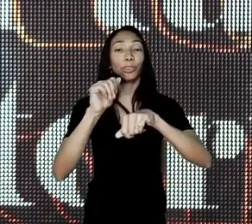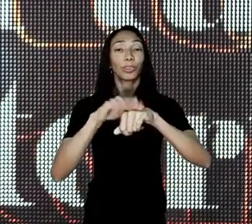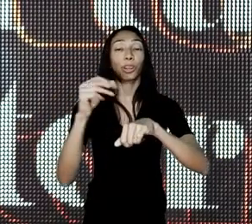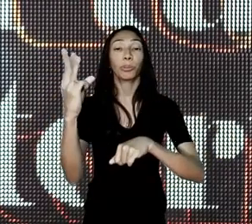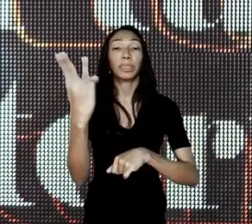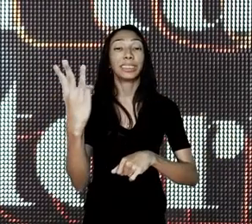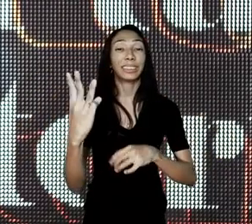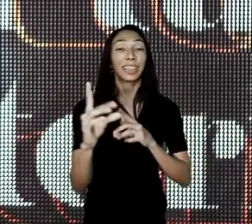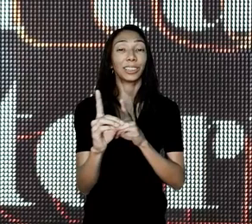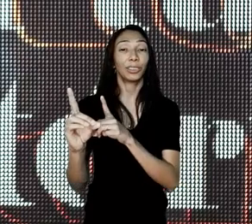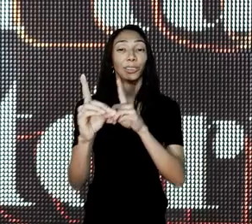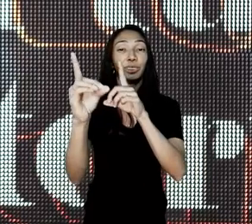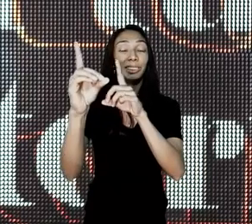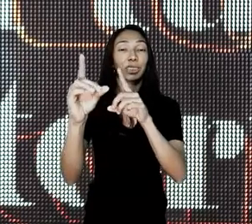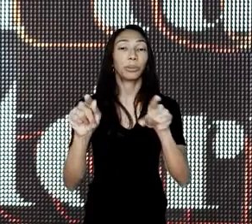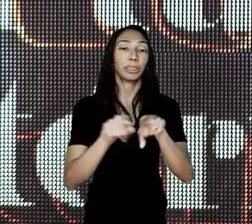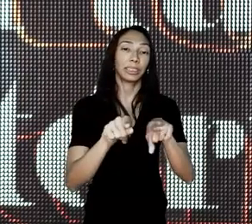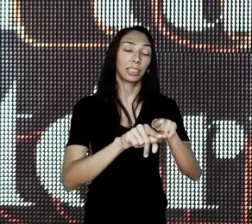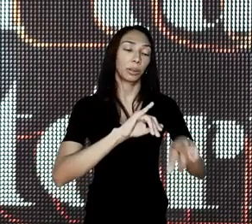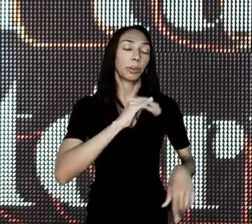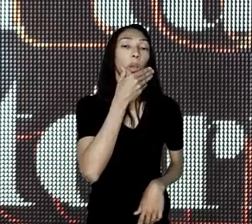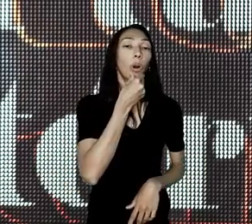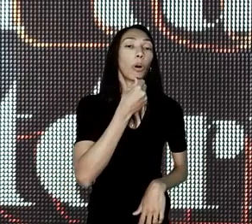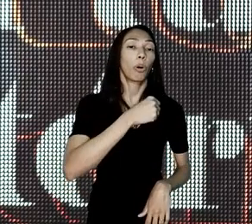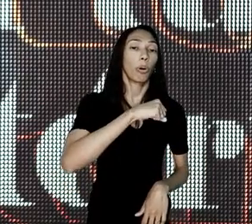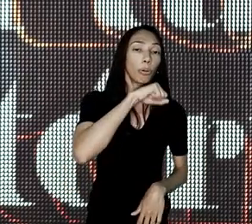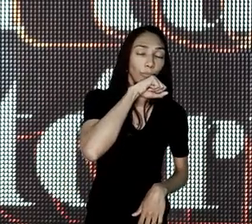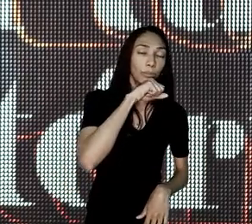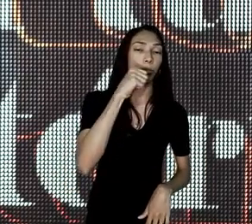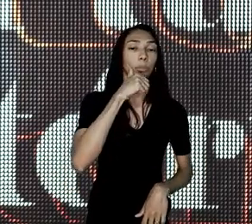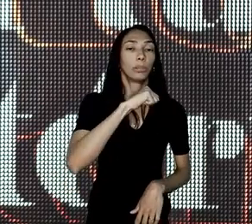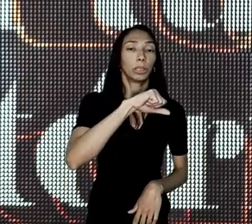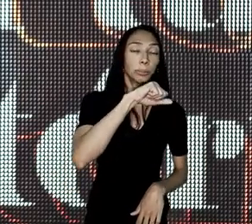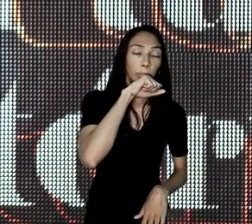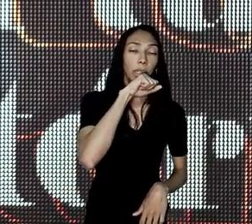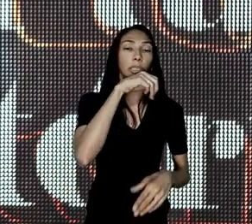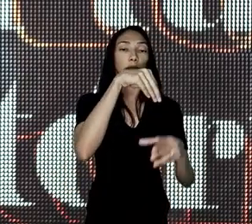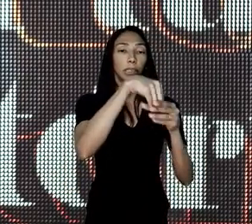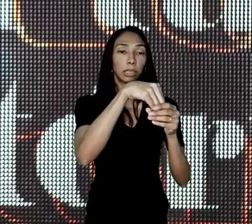três dos seus discípulos, o pai e a mãe, só aqueles que precisavam, que importavam estar ali.